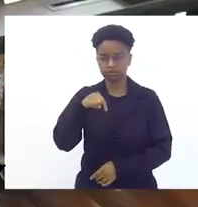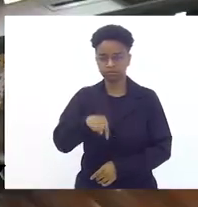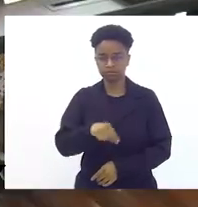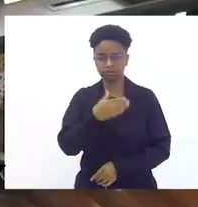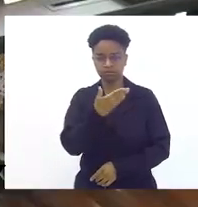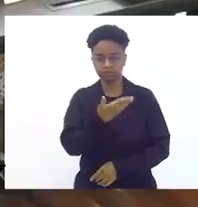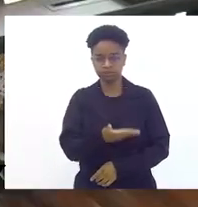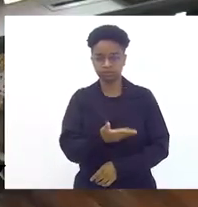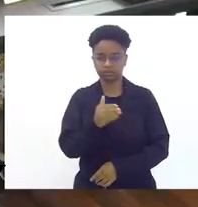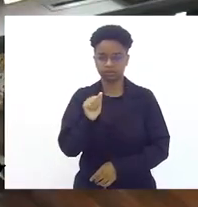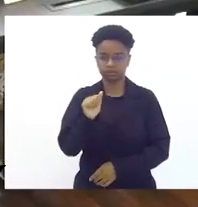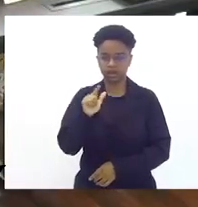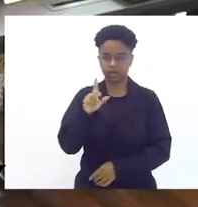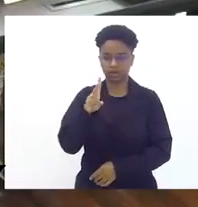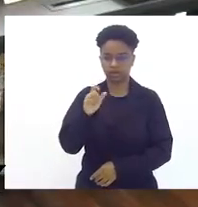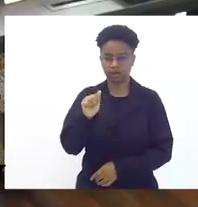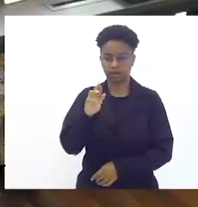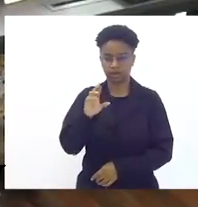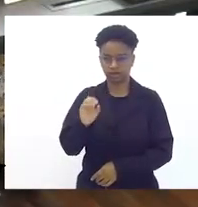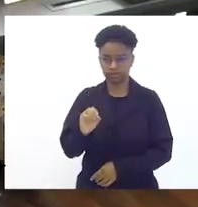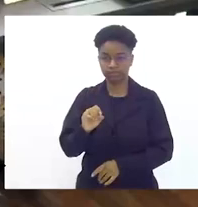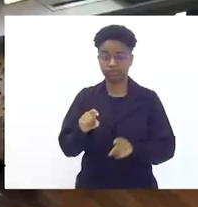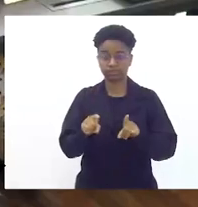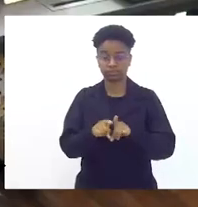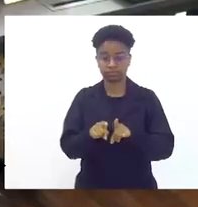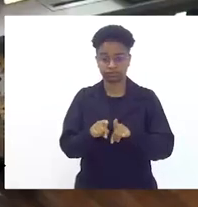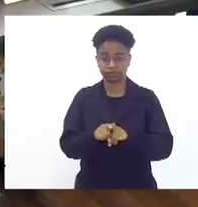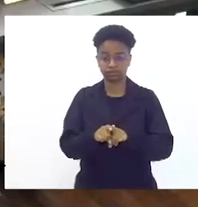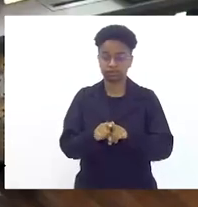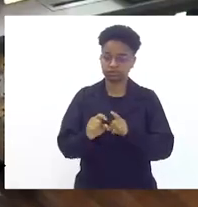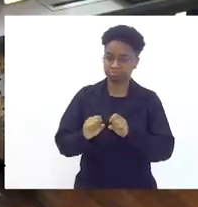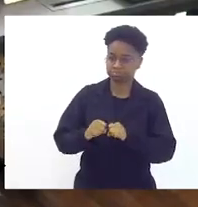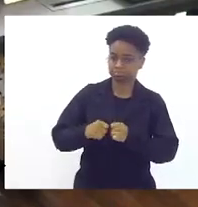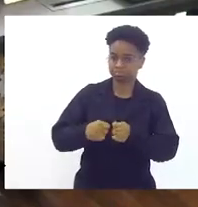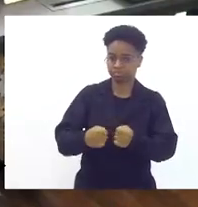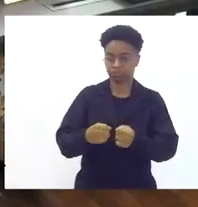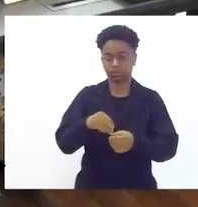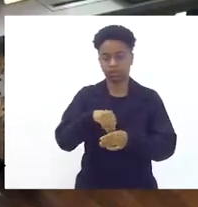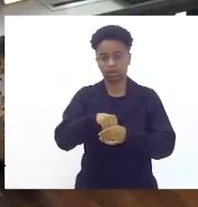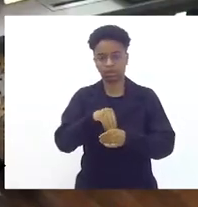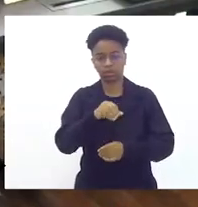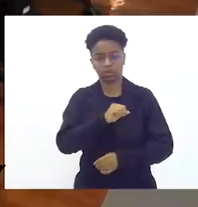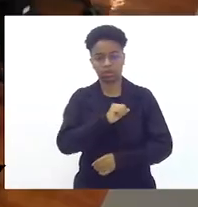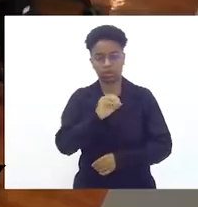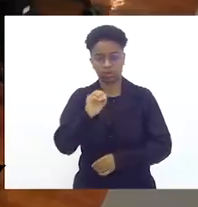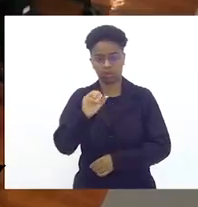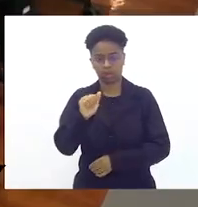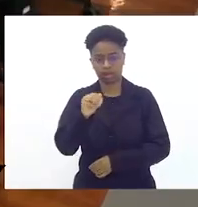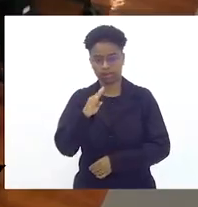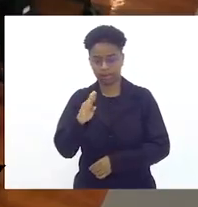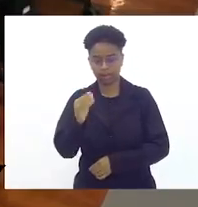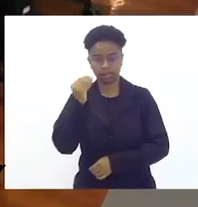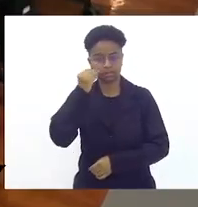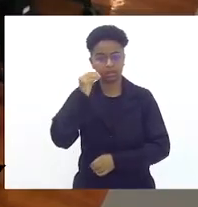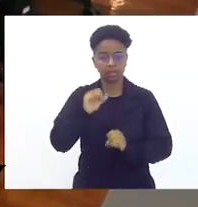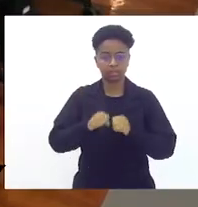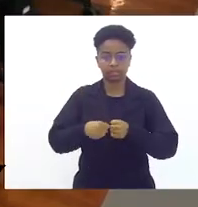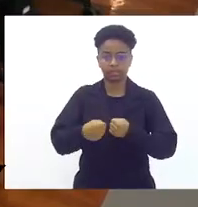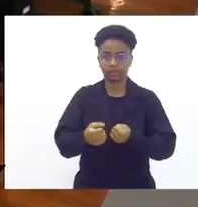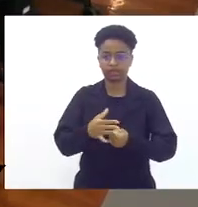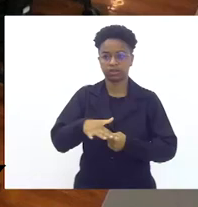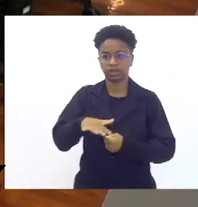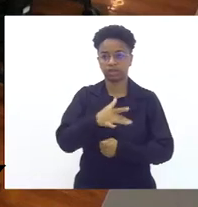Álvaro ele também ensinou tabiliza na OAB pela defesa das causas sociais